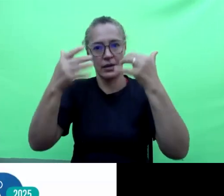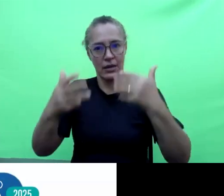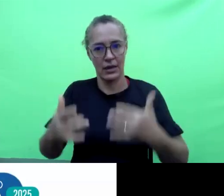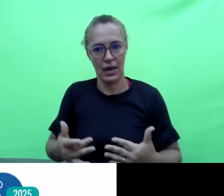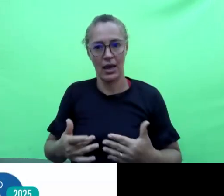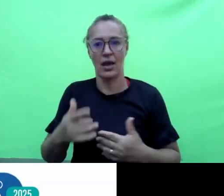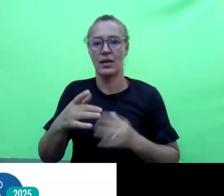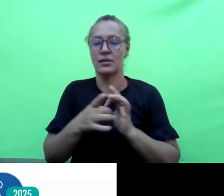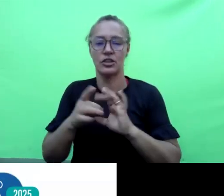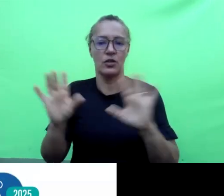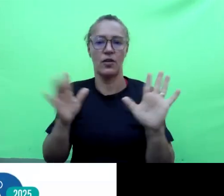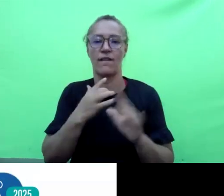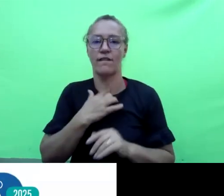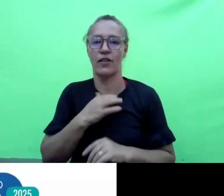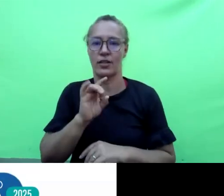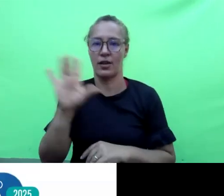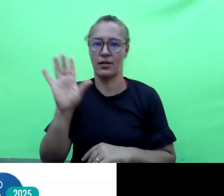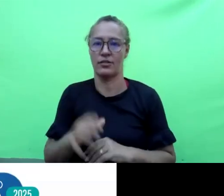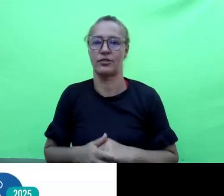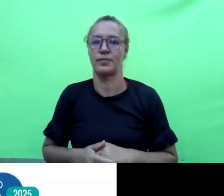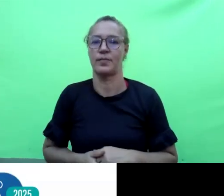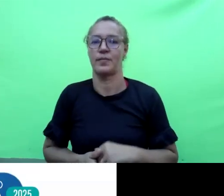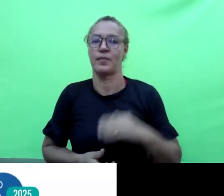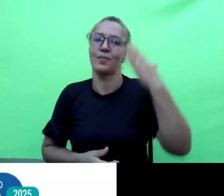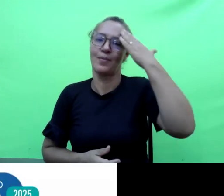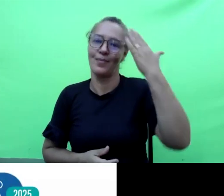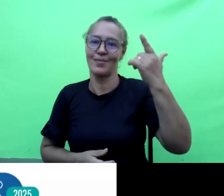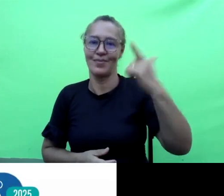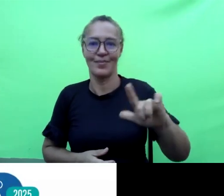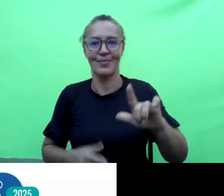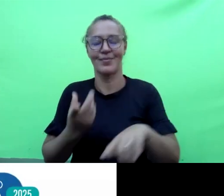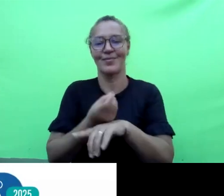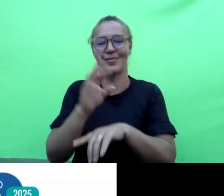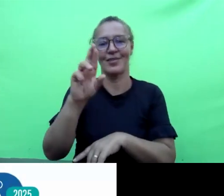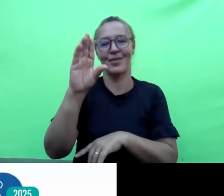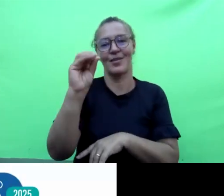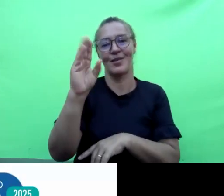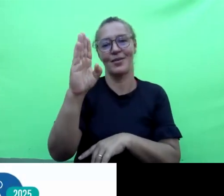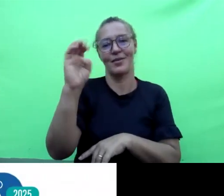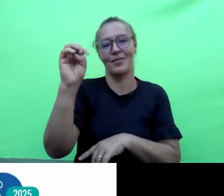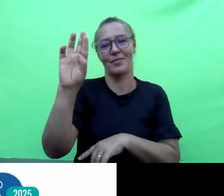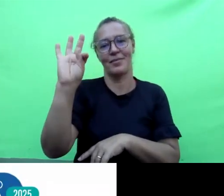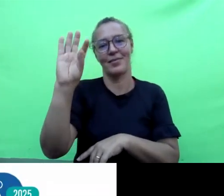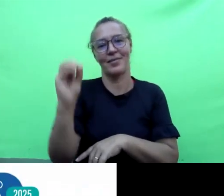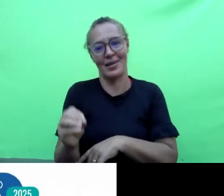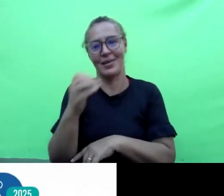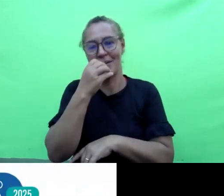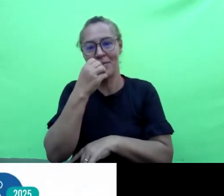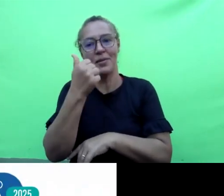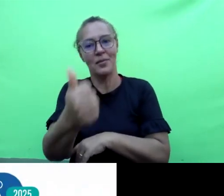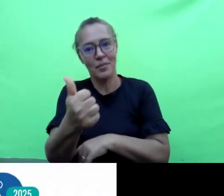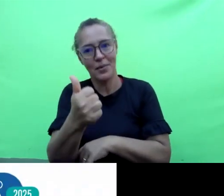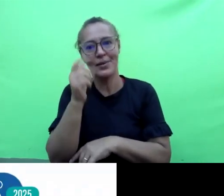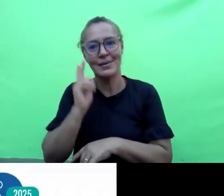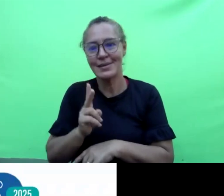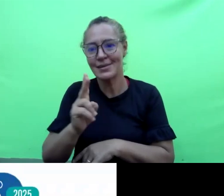Fiquem à vontade. Obrigado novamente, doutor Roberto. Muito boa a explanação. É sempre bom sempre é bom uma